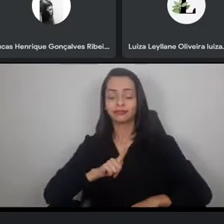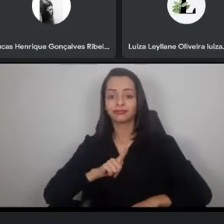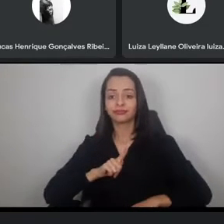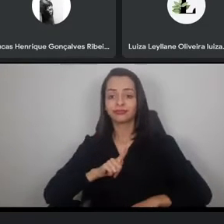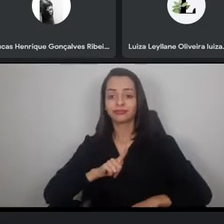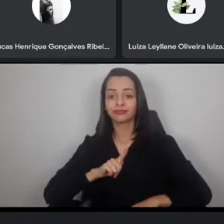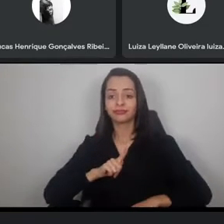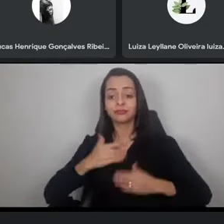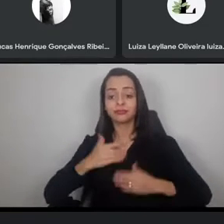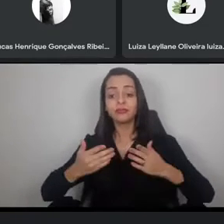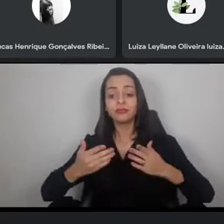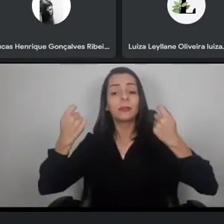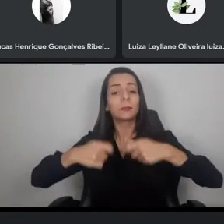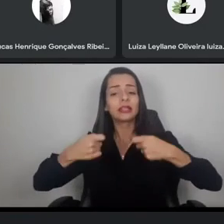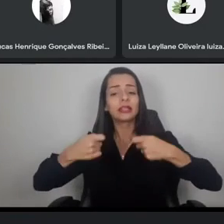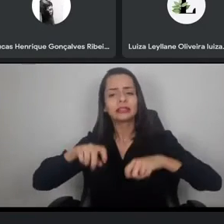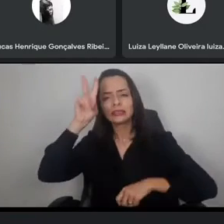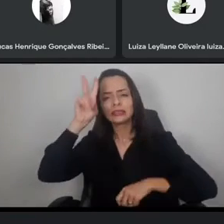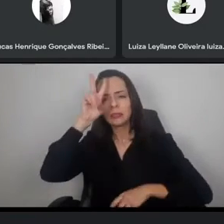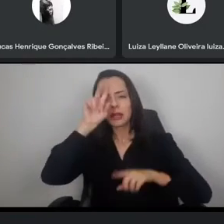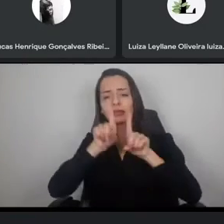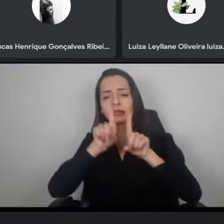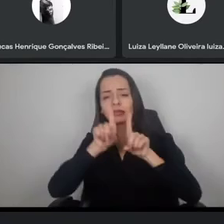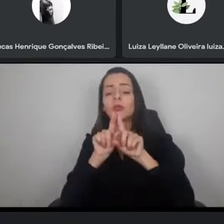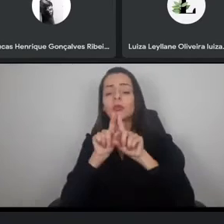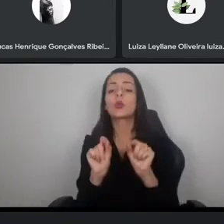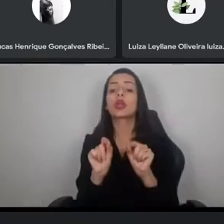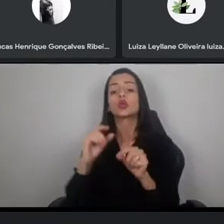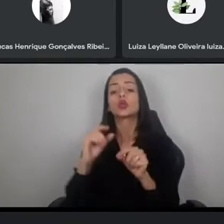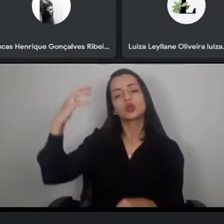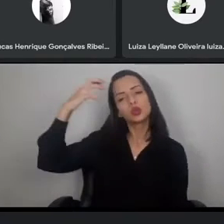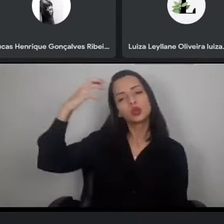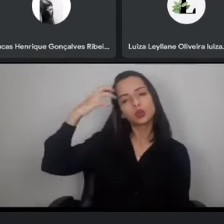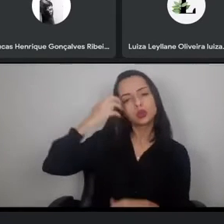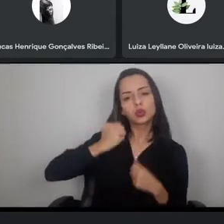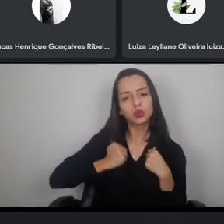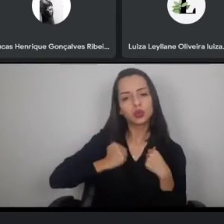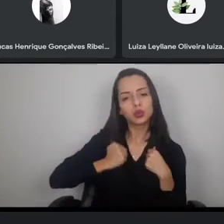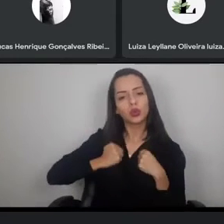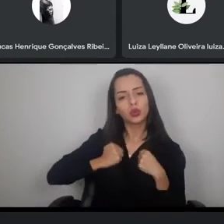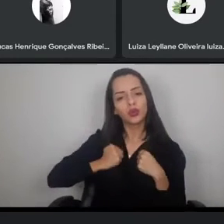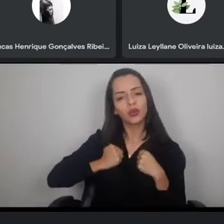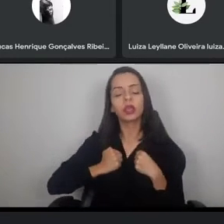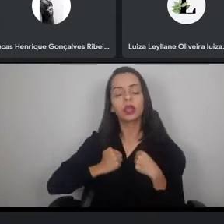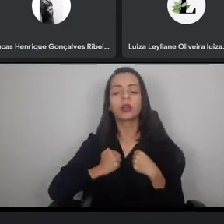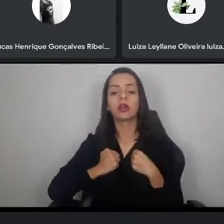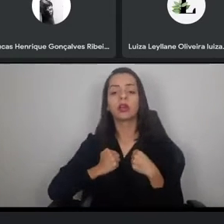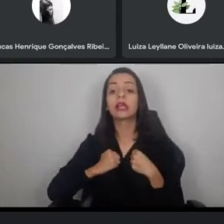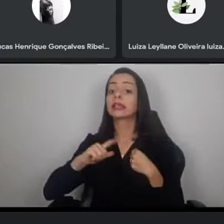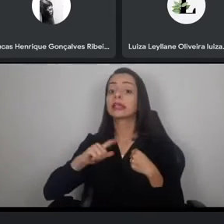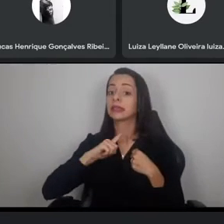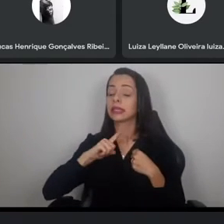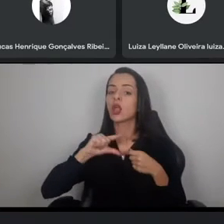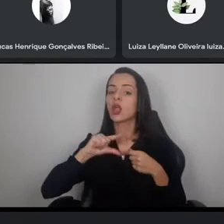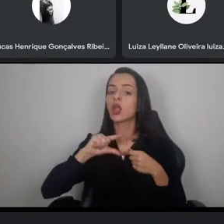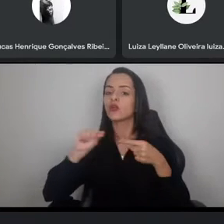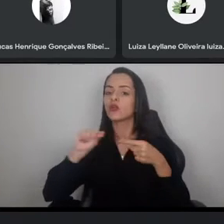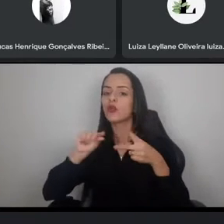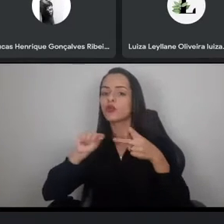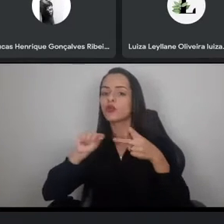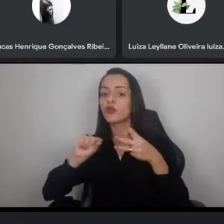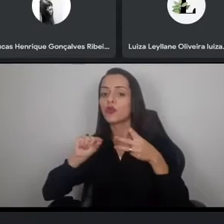Devemos também lembrar que para cada chuveiro tem o fio recomendado. Se for o fio aqui,